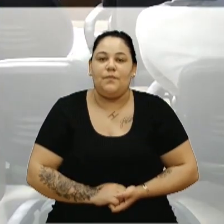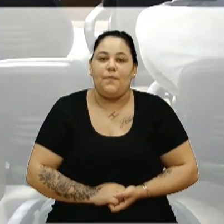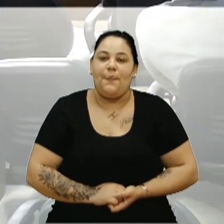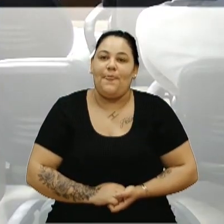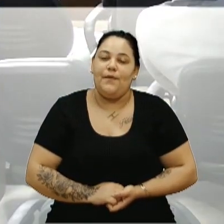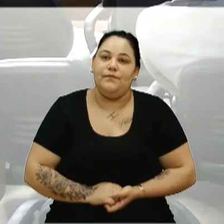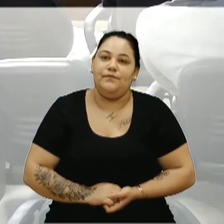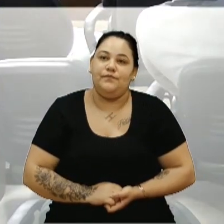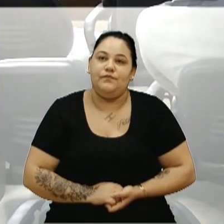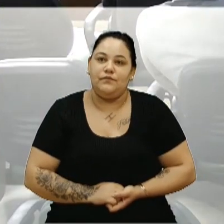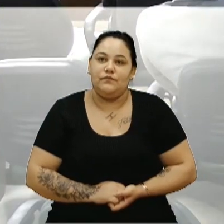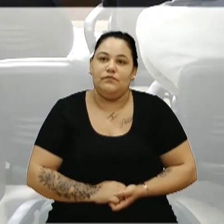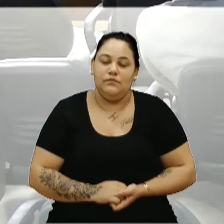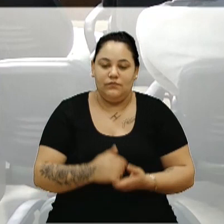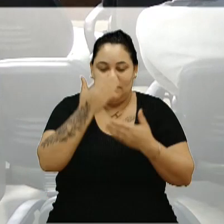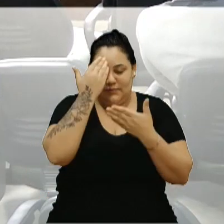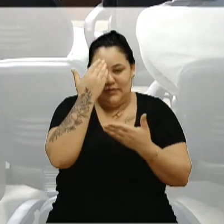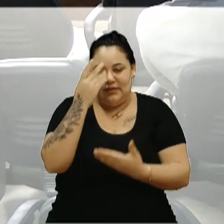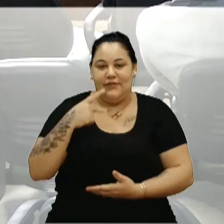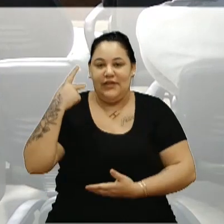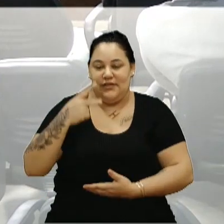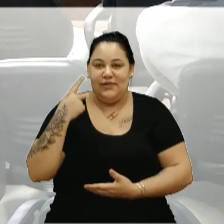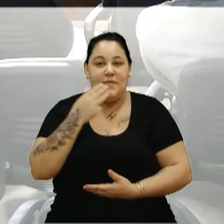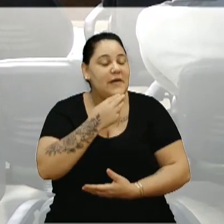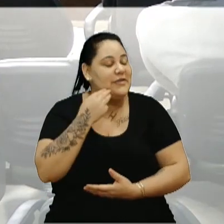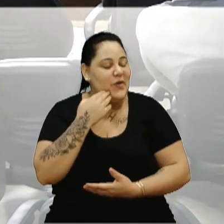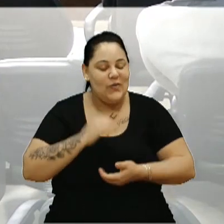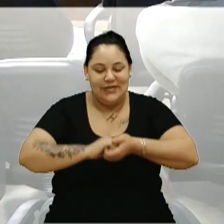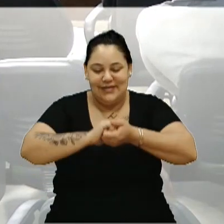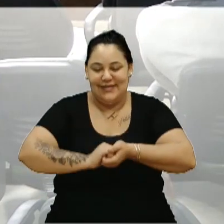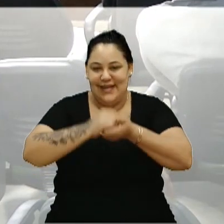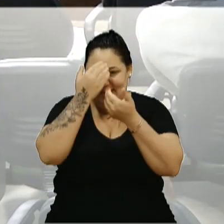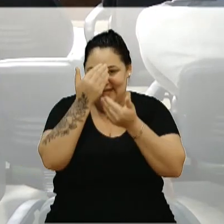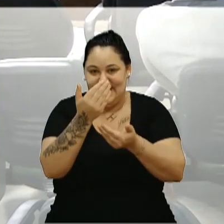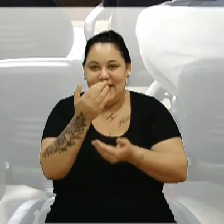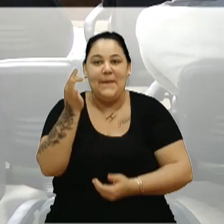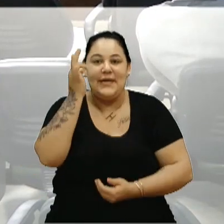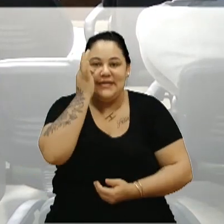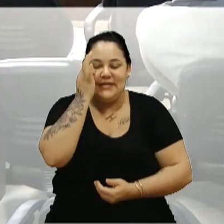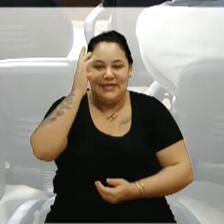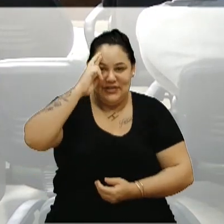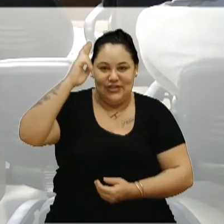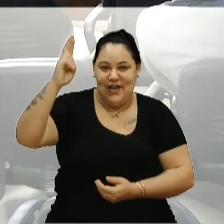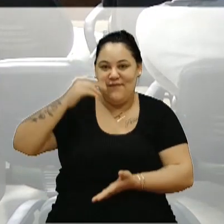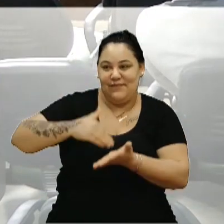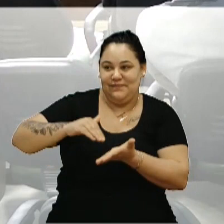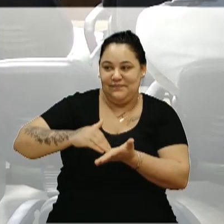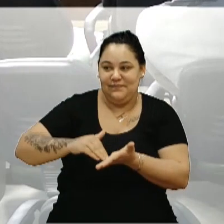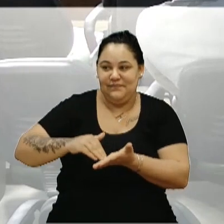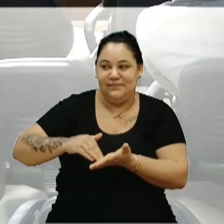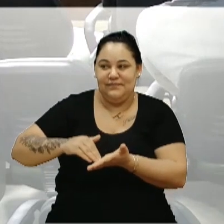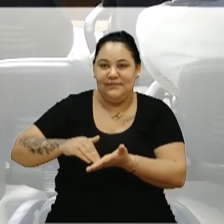Muito obrigada, vereadora Marisol. Saudar e agradecer a presença da nossa chefe de gabinete,